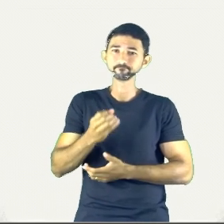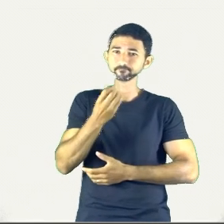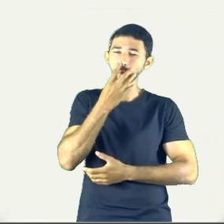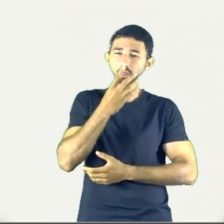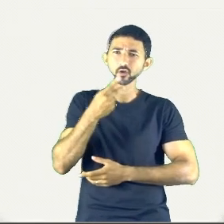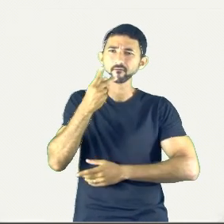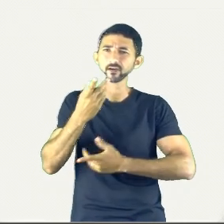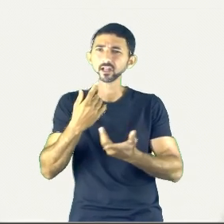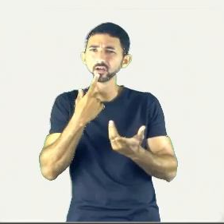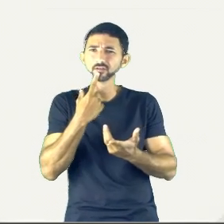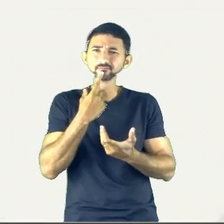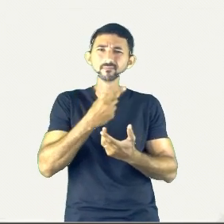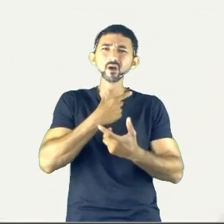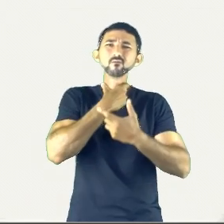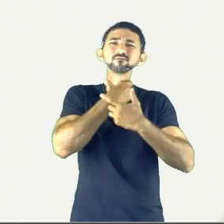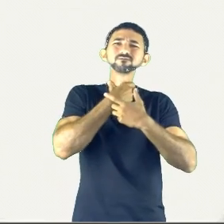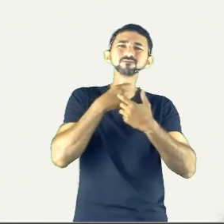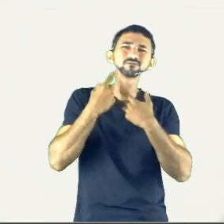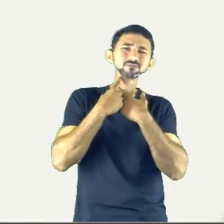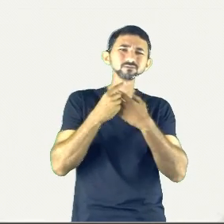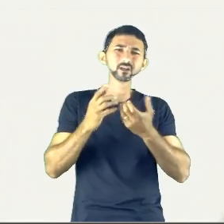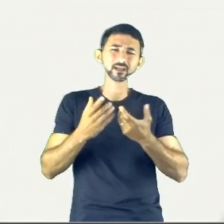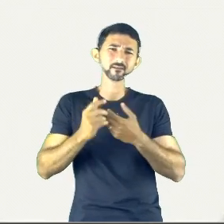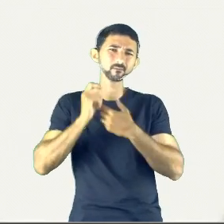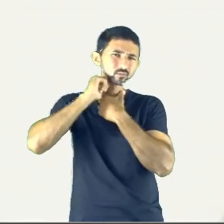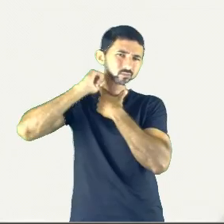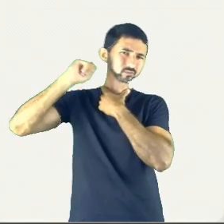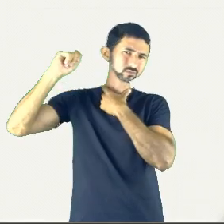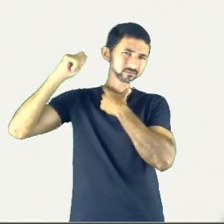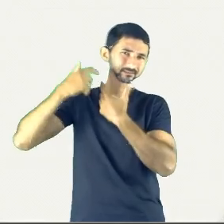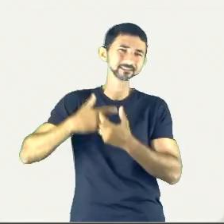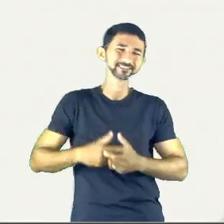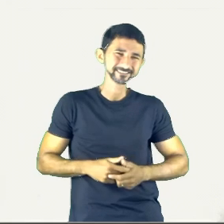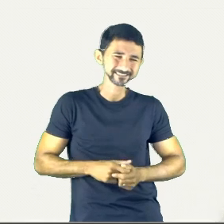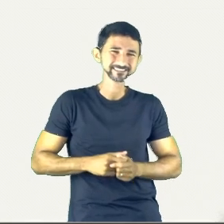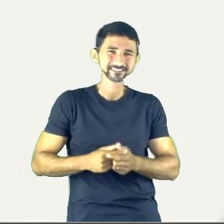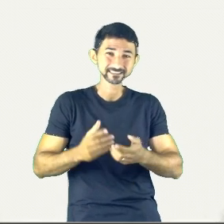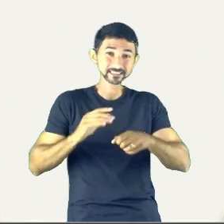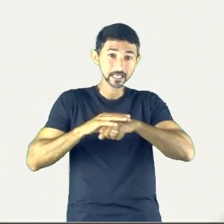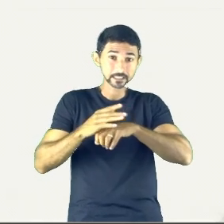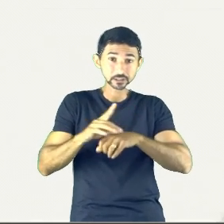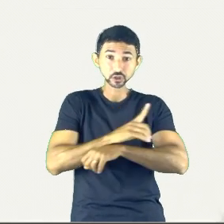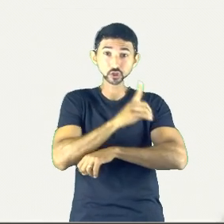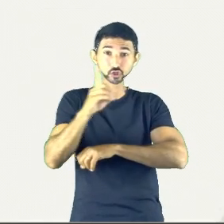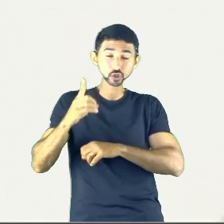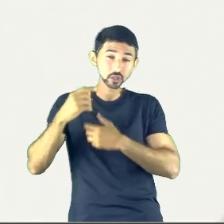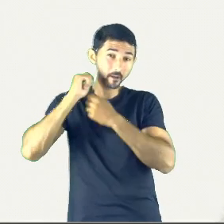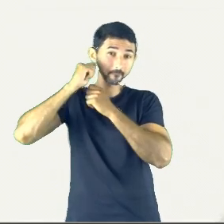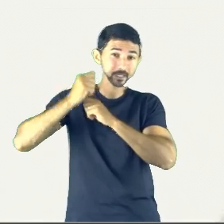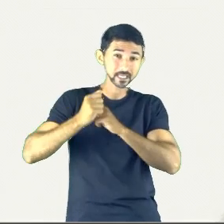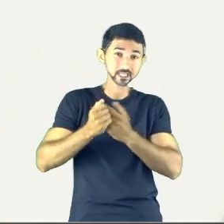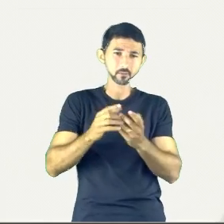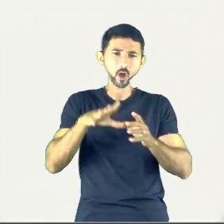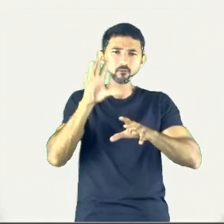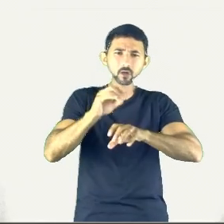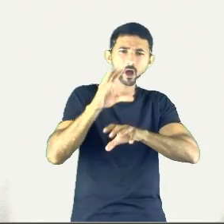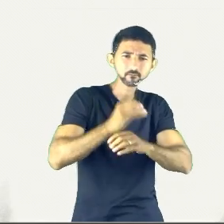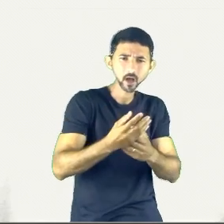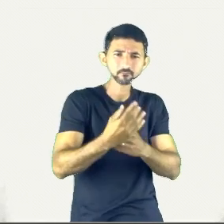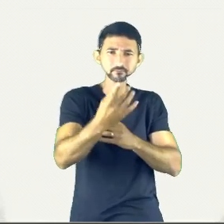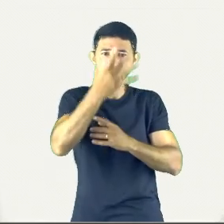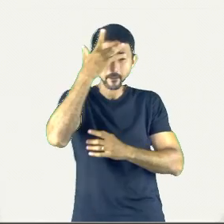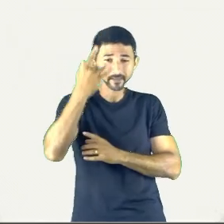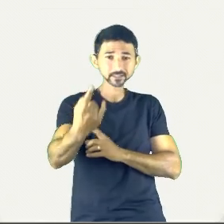Bem, disse o cão, isso é da coleira. Sabe, durante o dia, meu amo me prende com